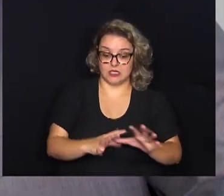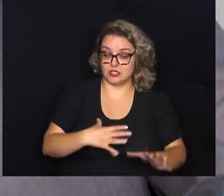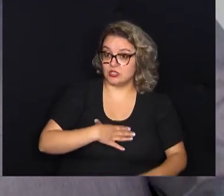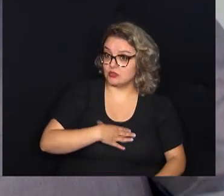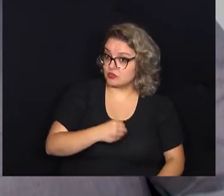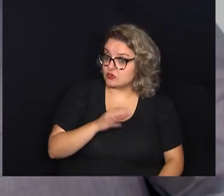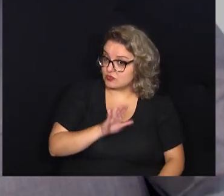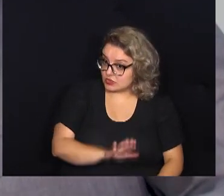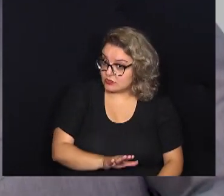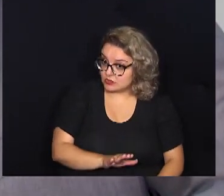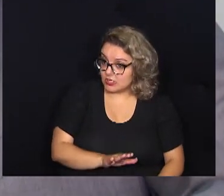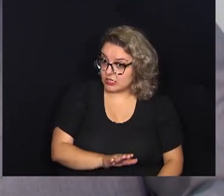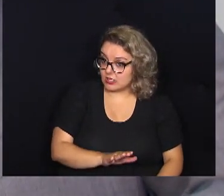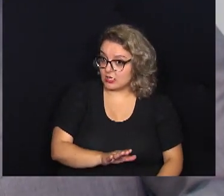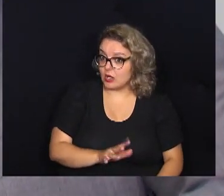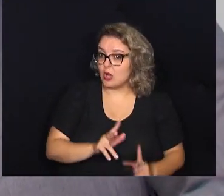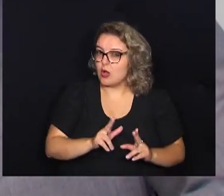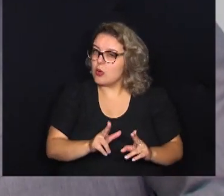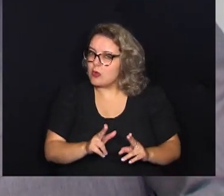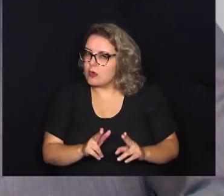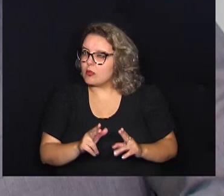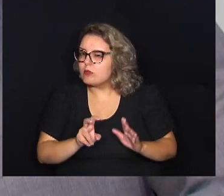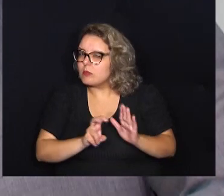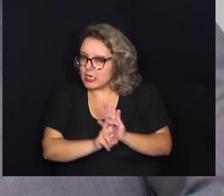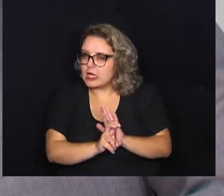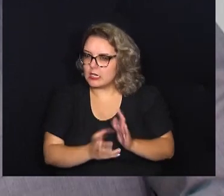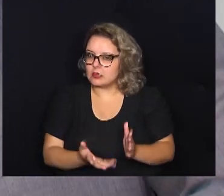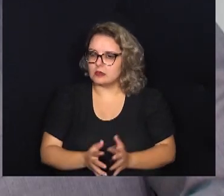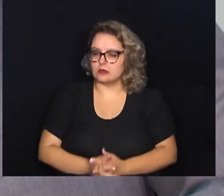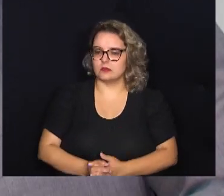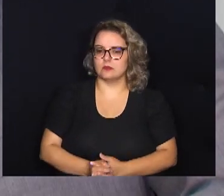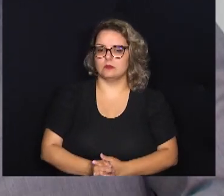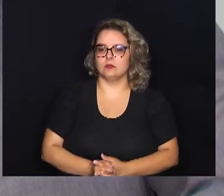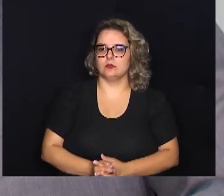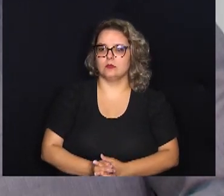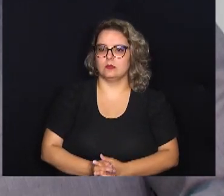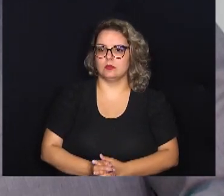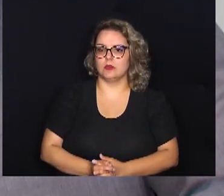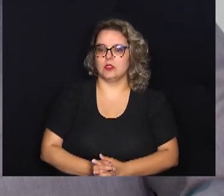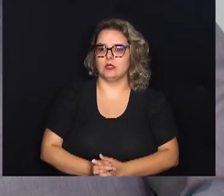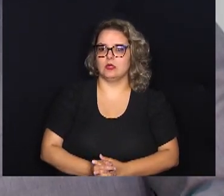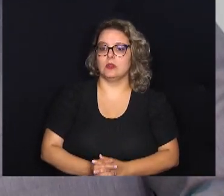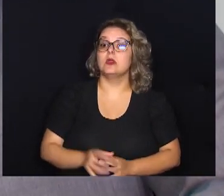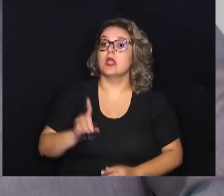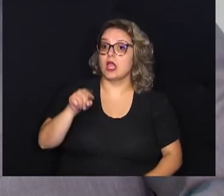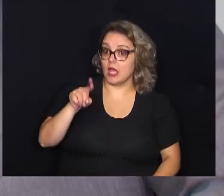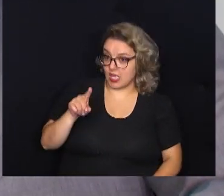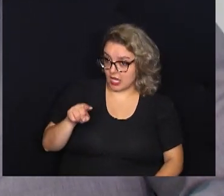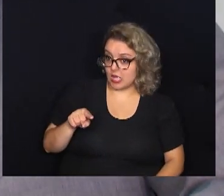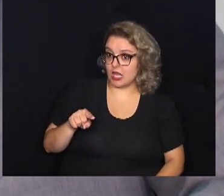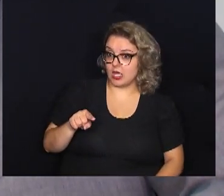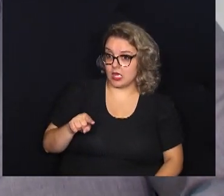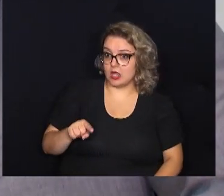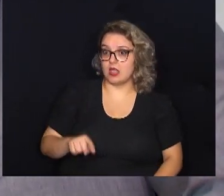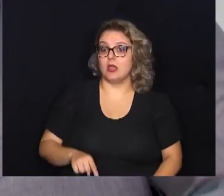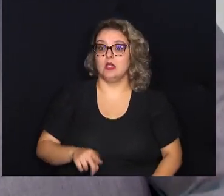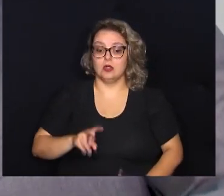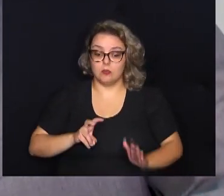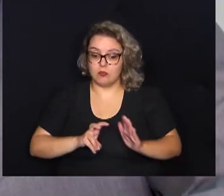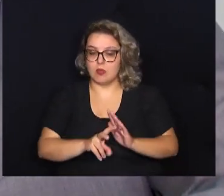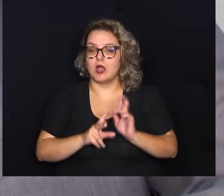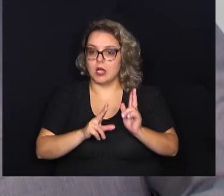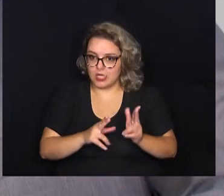filhos como se fosse uma creche. Isso lá na década de 1970. Isso, como se fosse uma creche, enquanto